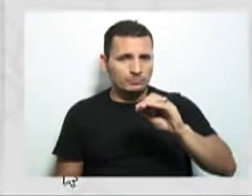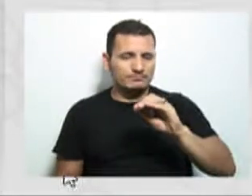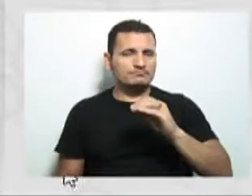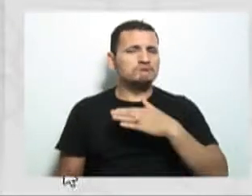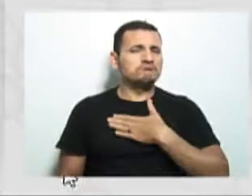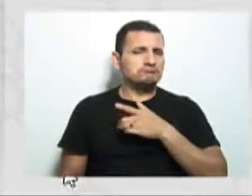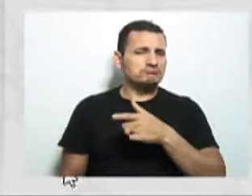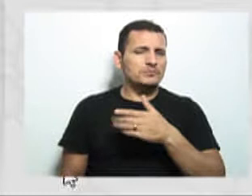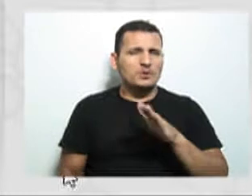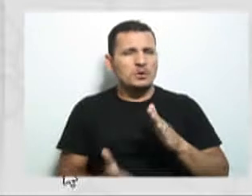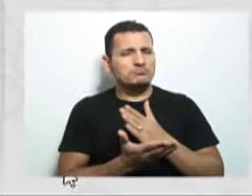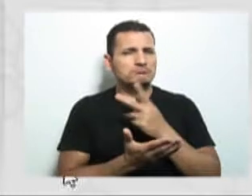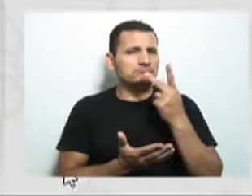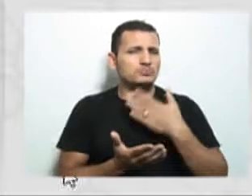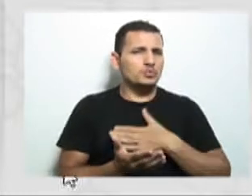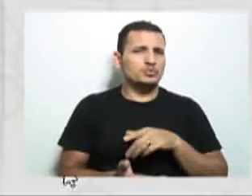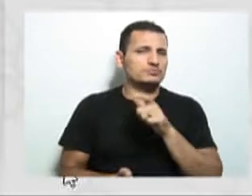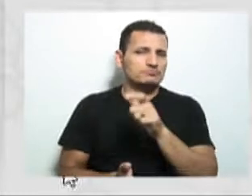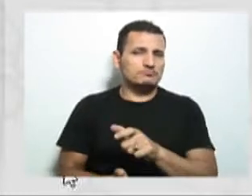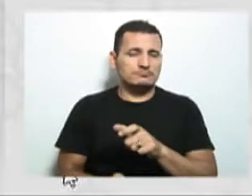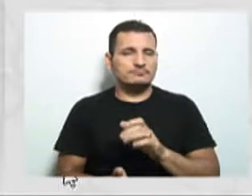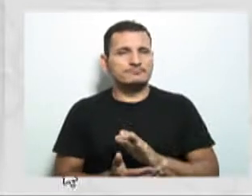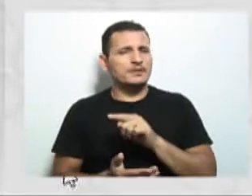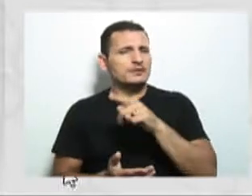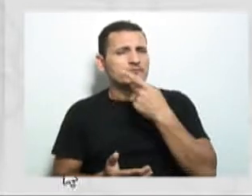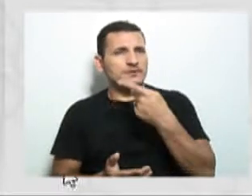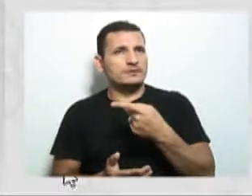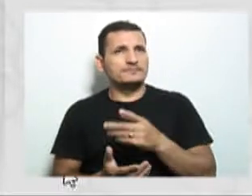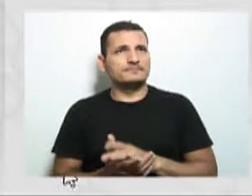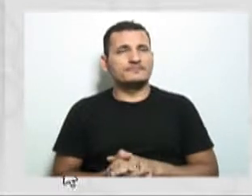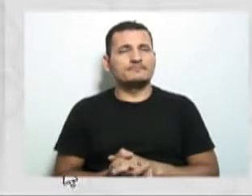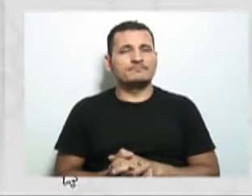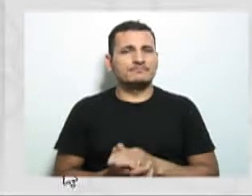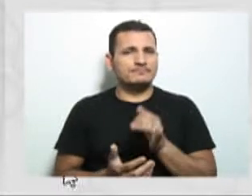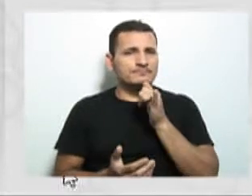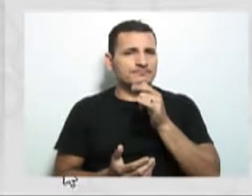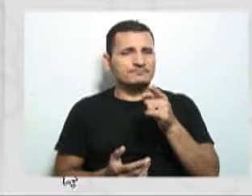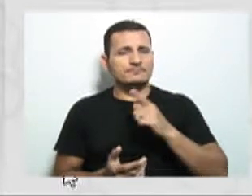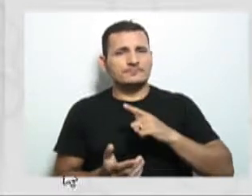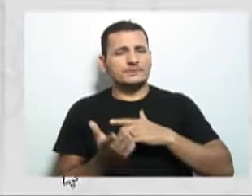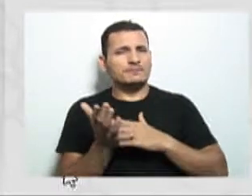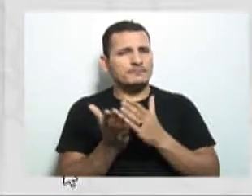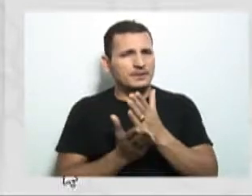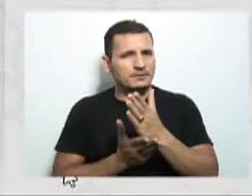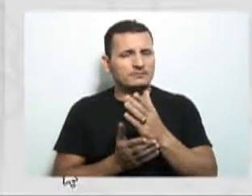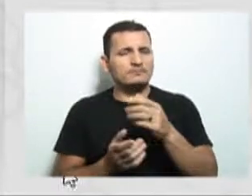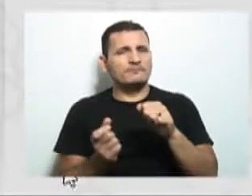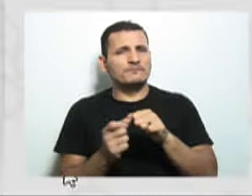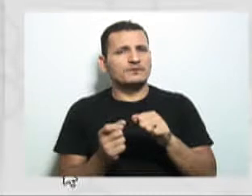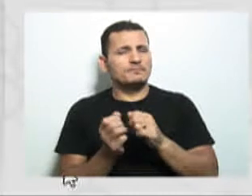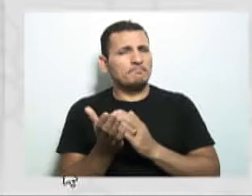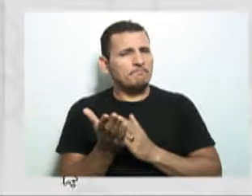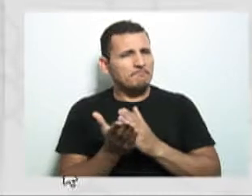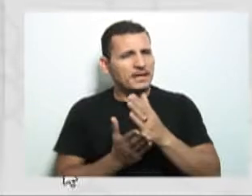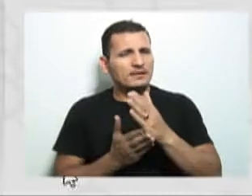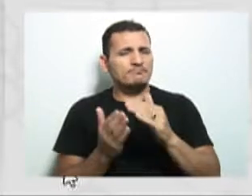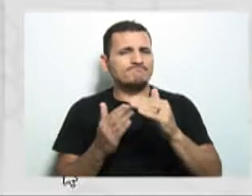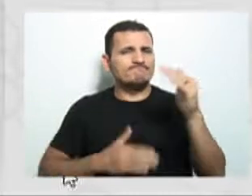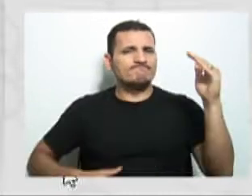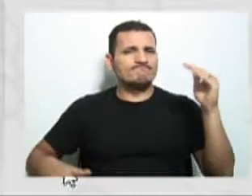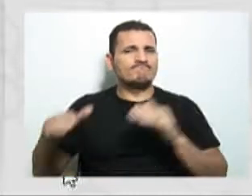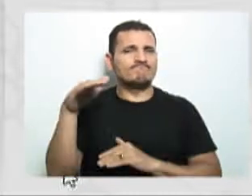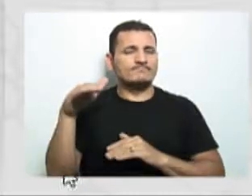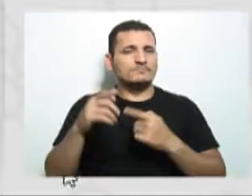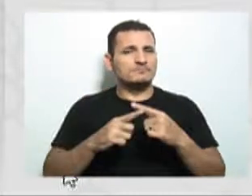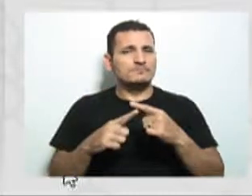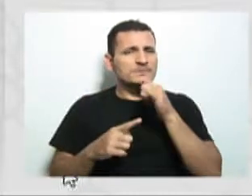Algumas pessoas não gostam, mas eu gosto do Laí Ribeiro. Ele diz o seguinte: se você tem uma meta, faça uma meta alta, tá? Porque não